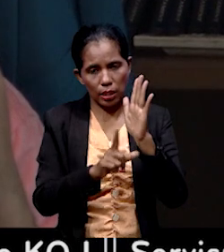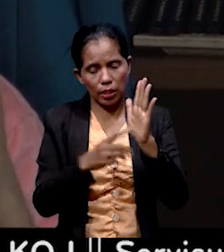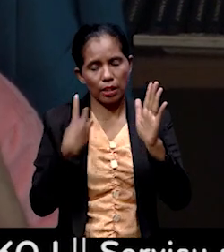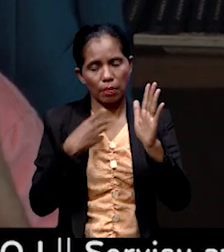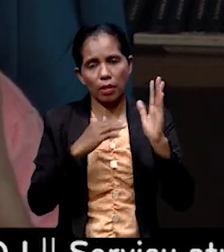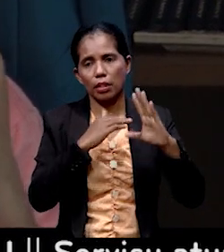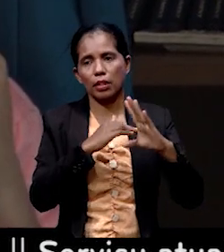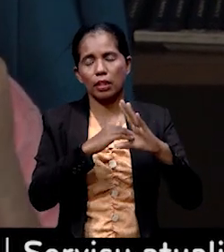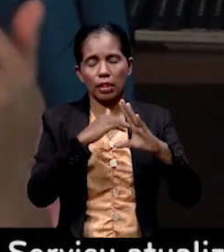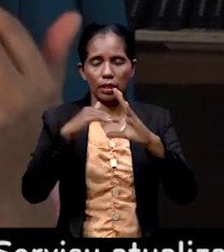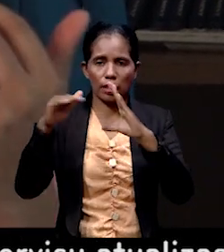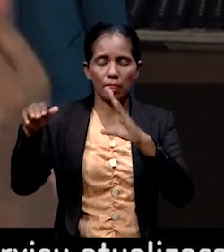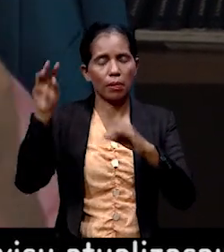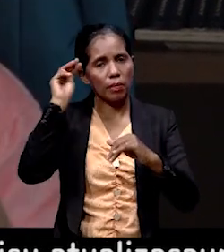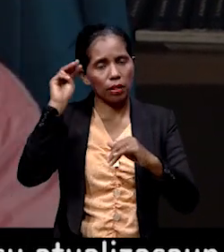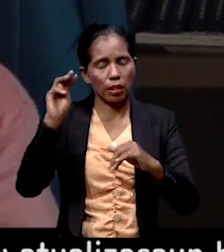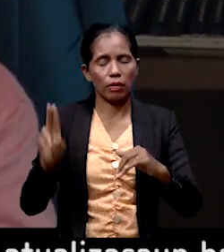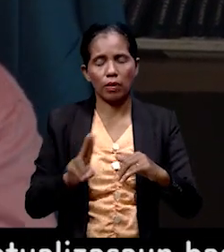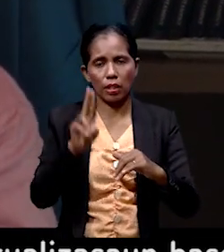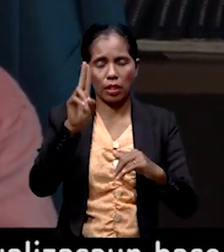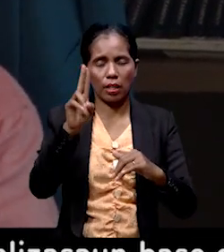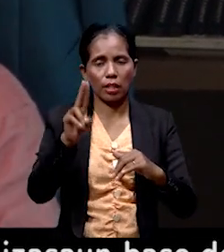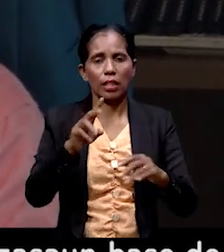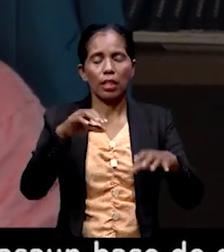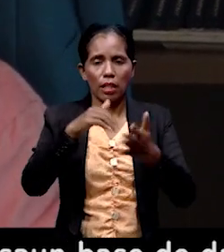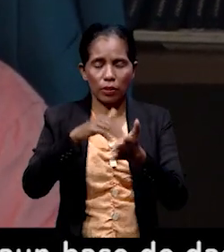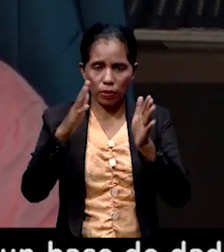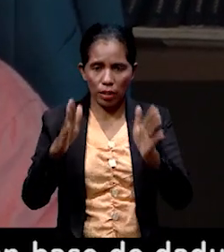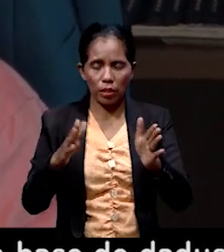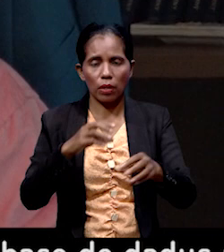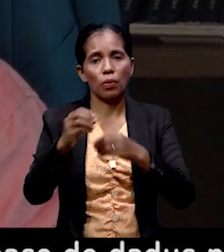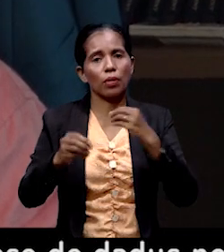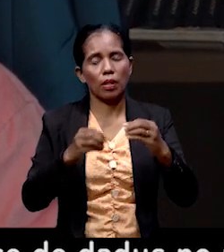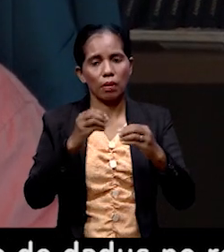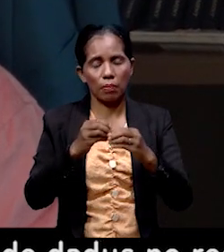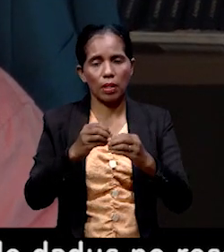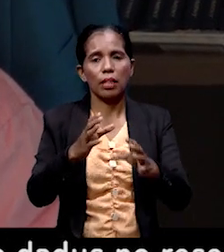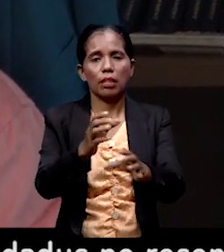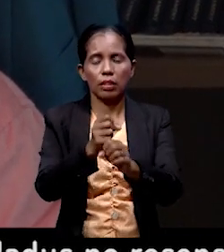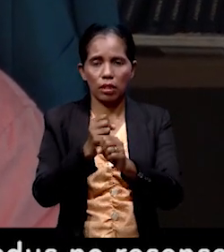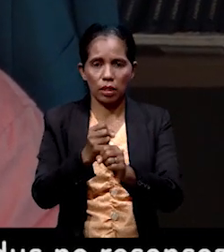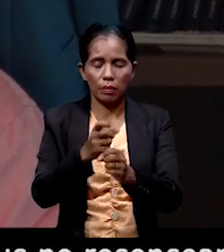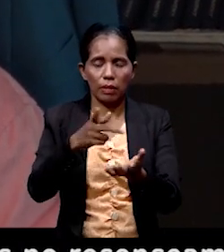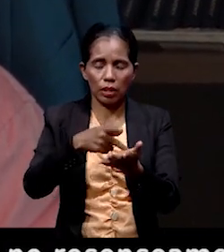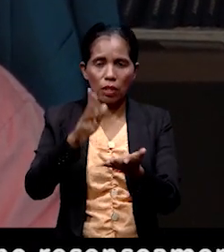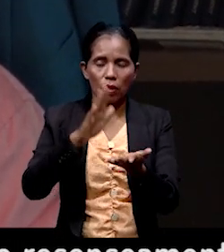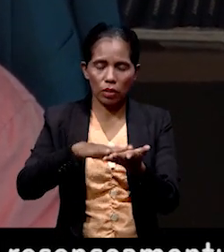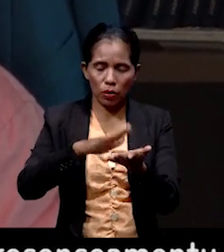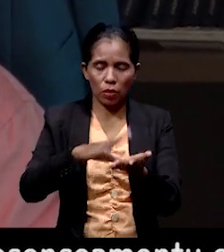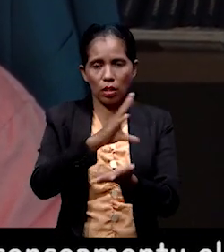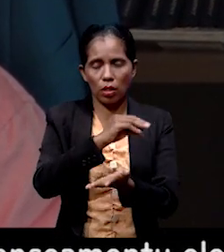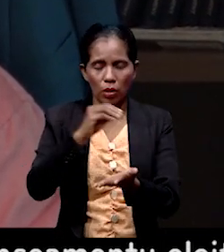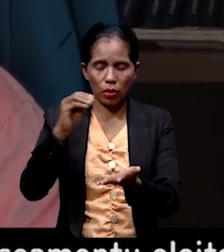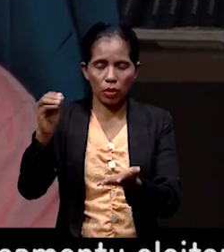Superior, beneficiários o entelian ba propina, nemos pulsa. Ita hotu hartene kata